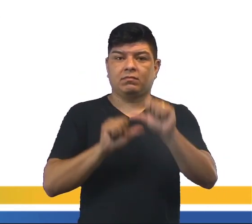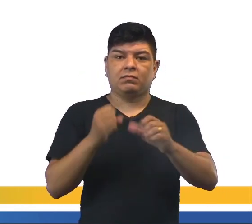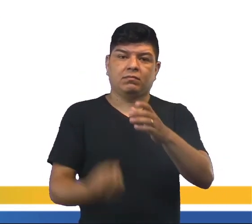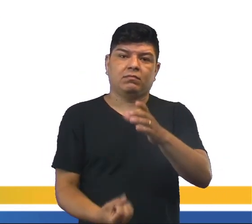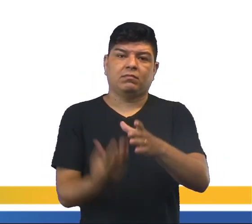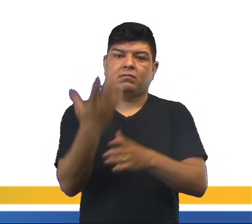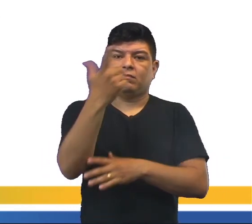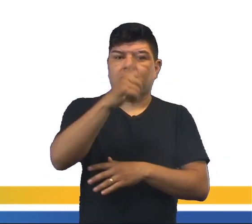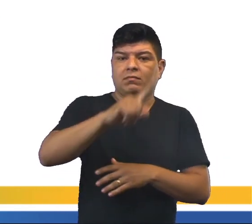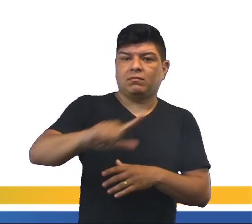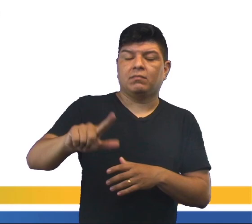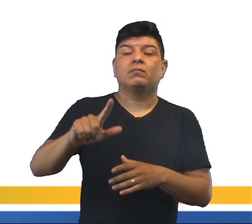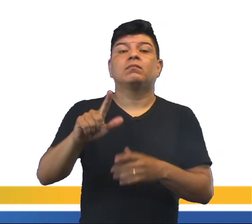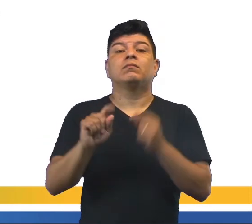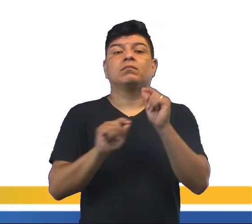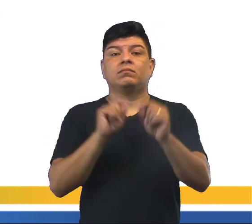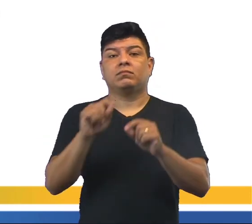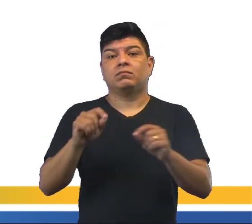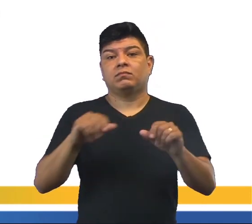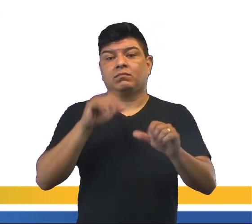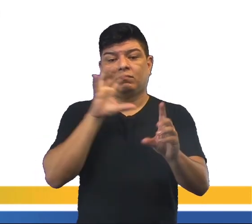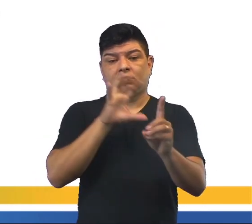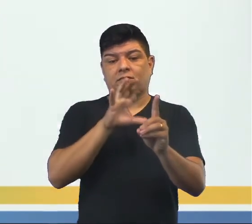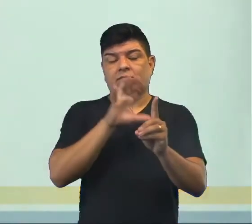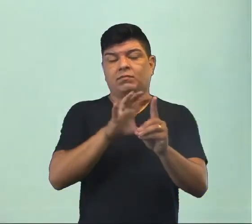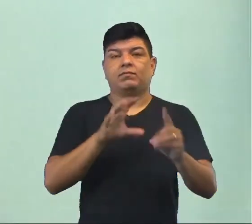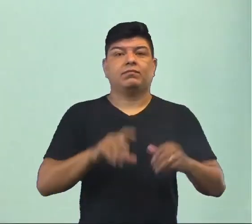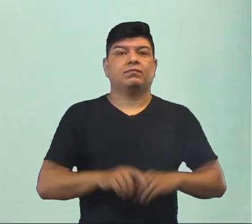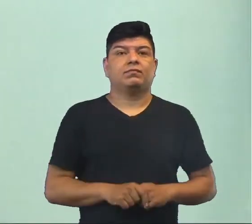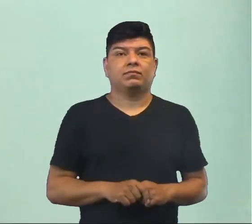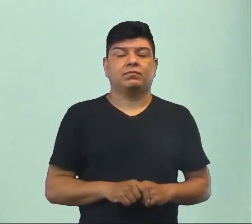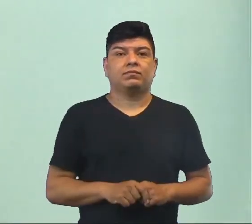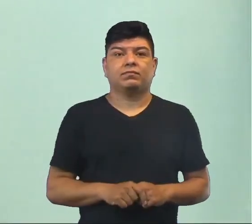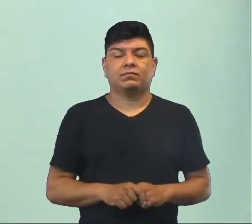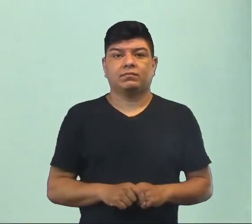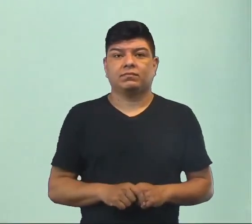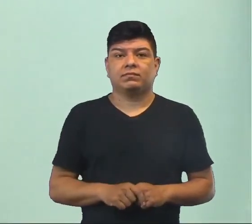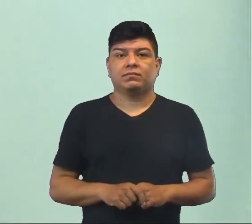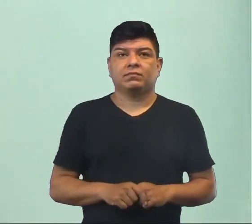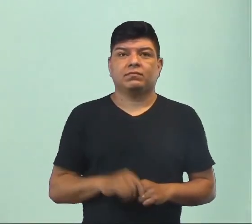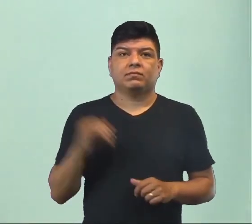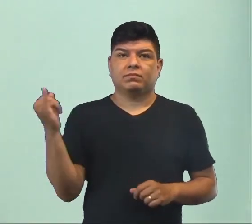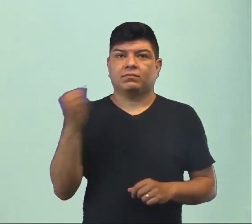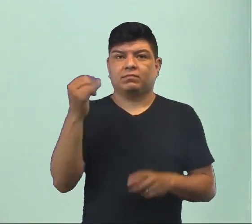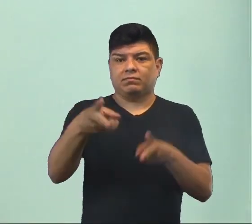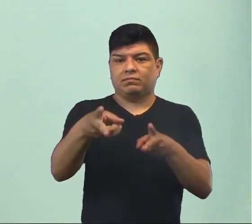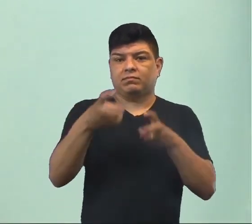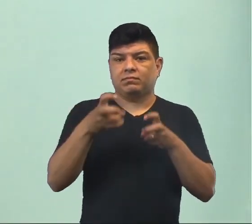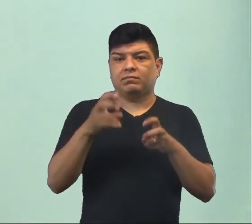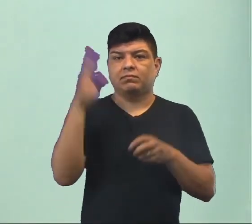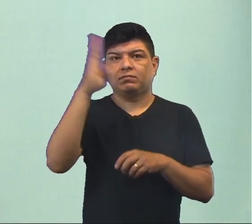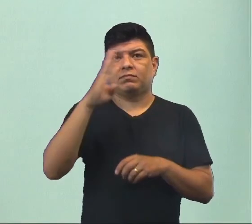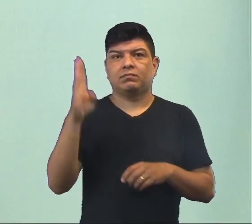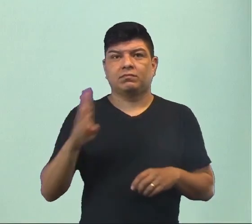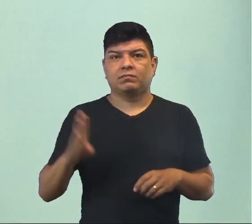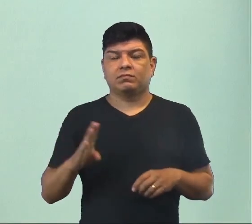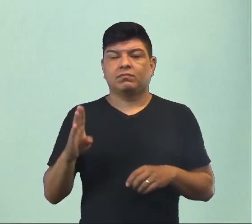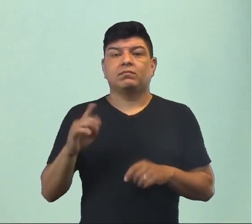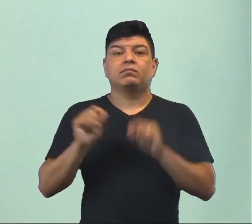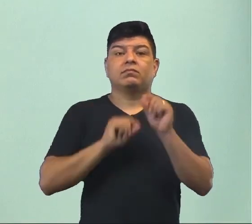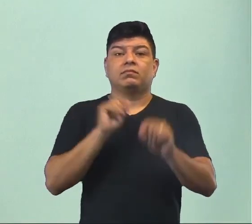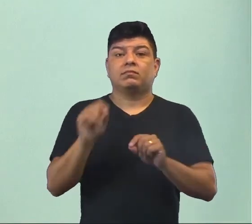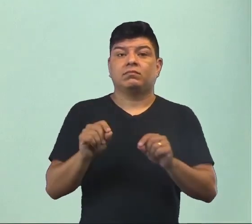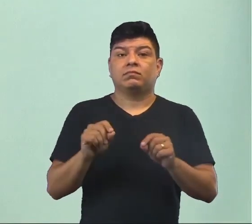recriar, né, conforme sofre influências. É importante perceber que o Brasil é um país